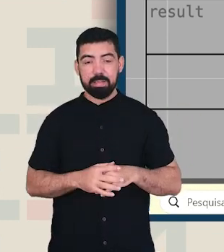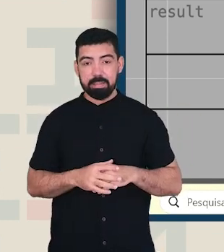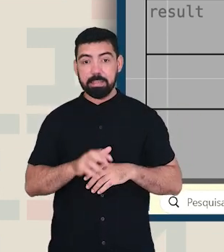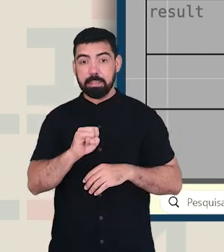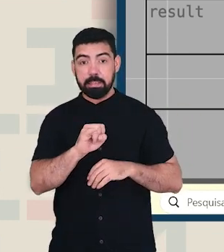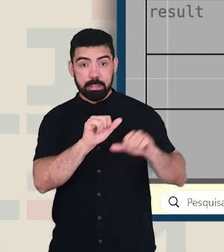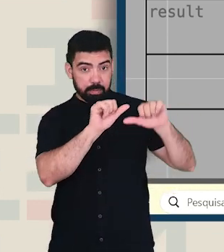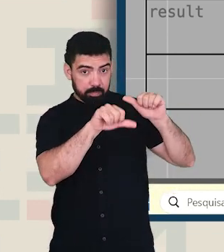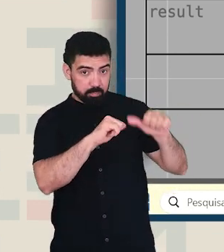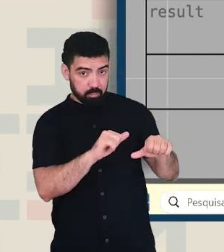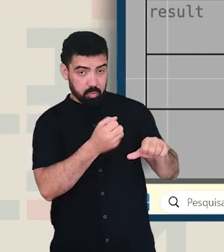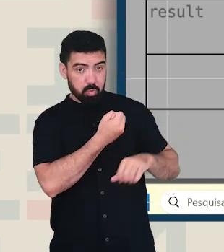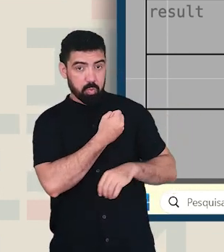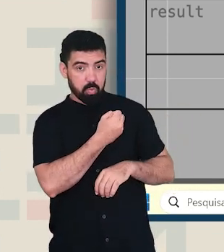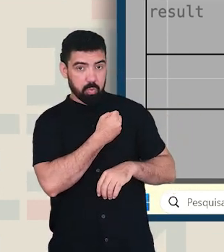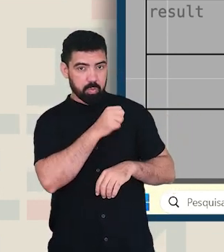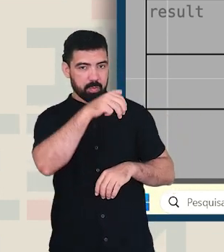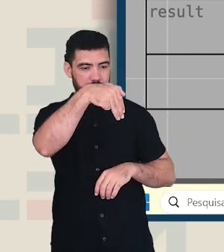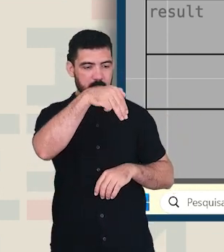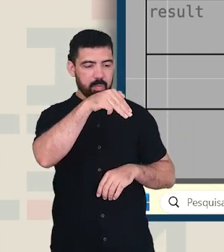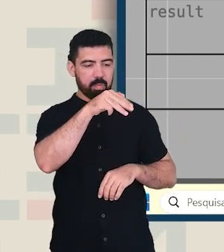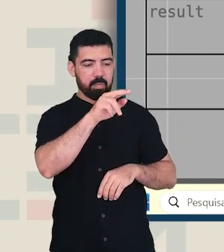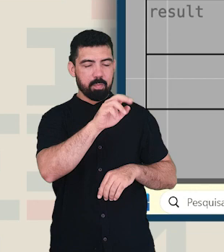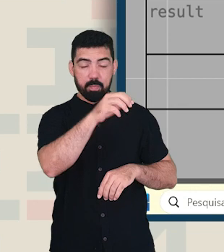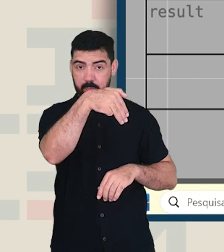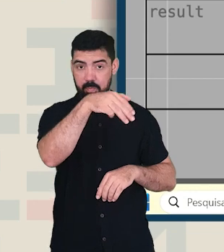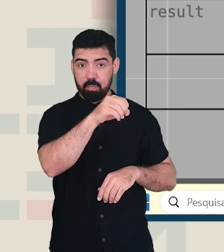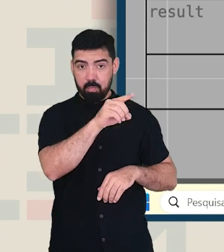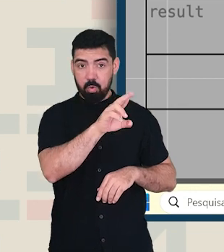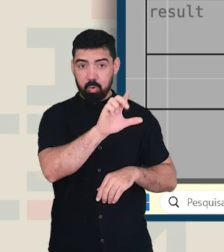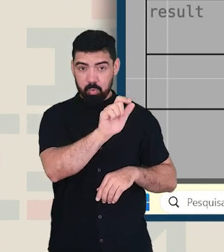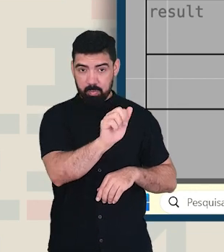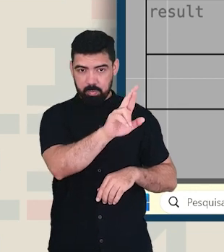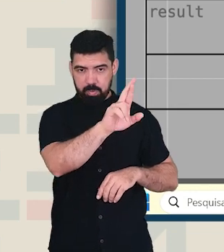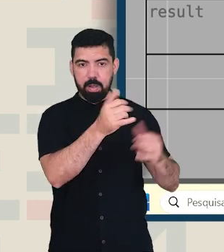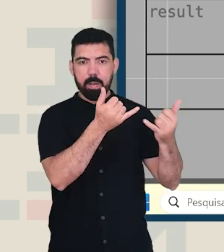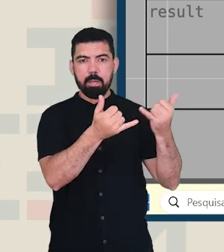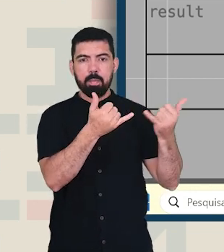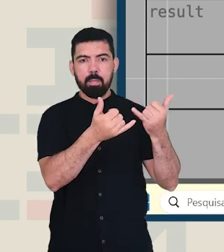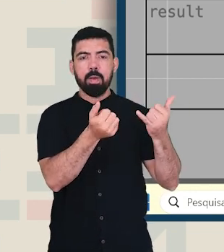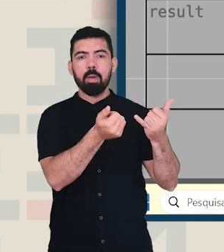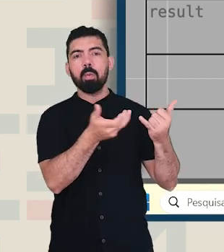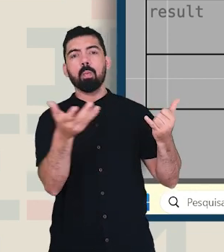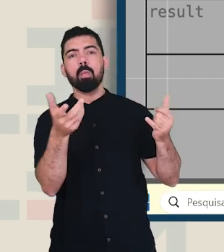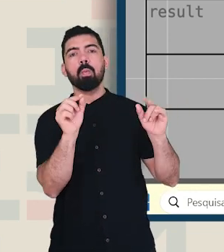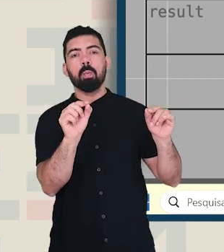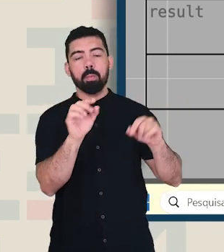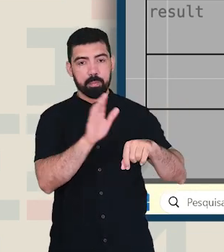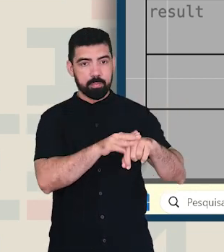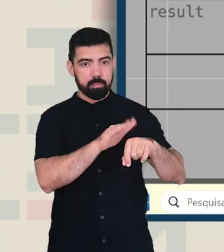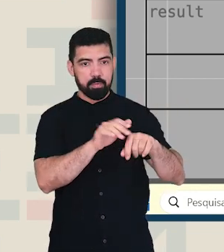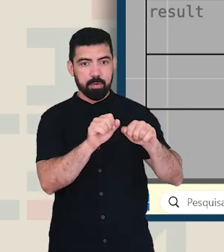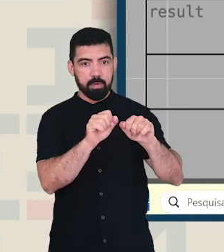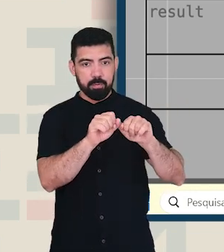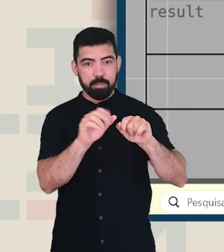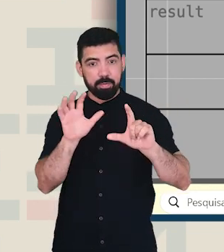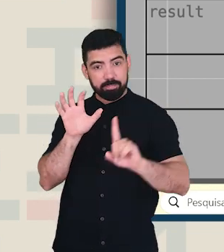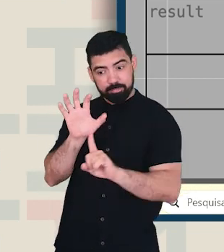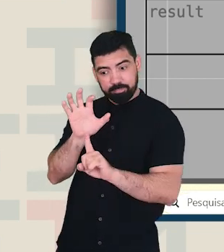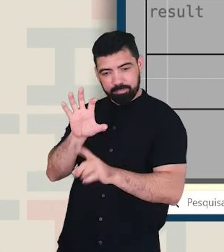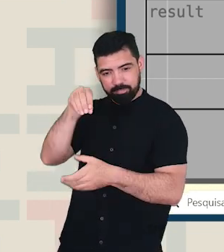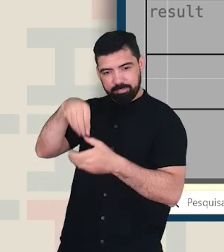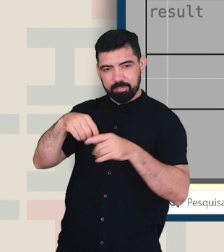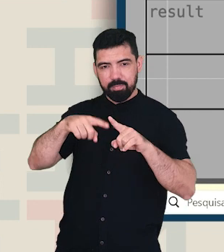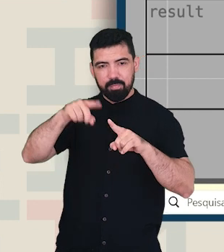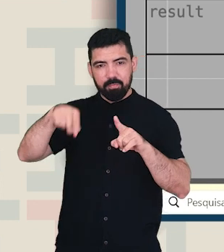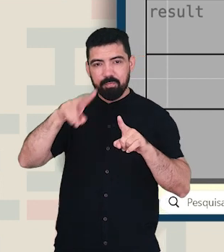de modulação, que seria o similar à quantidade que eu estou afetando,